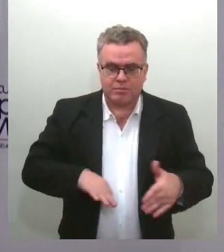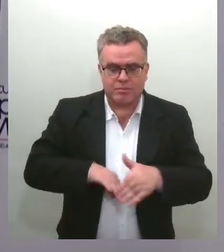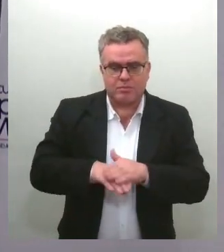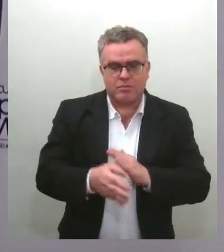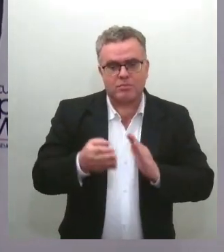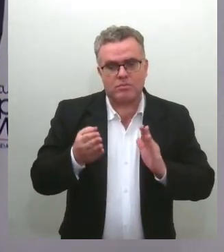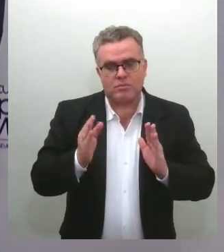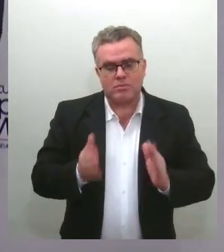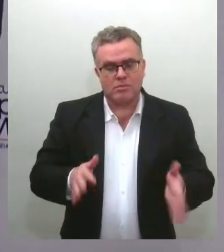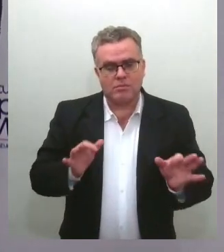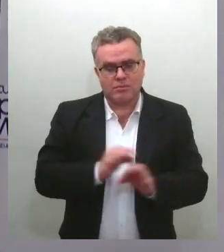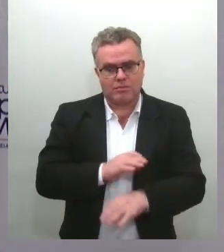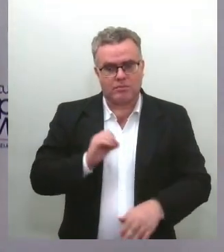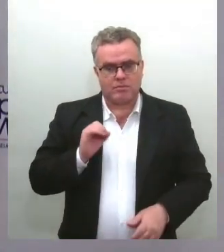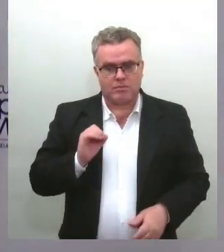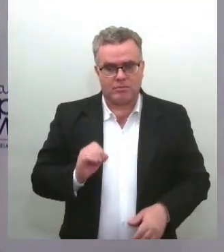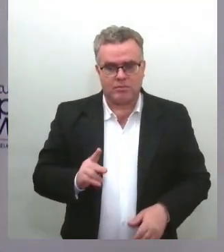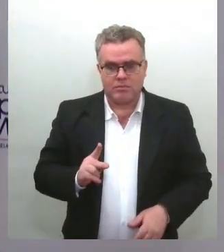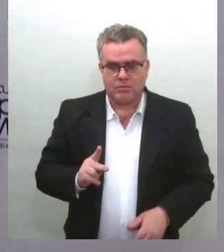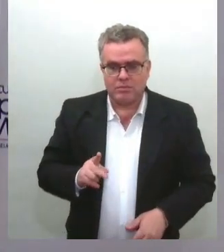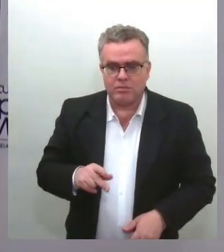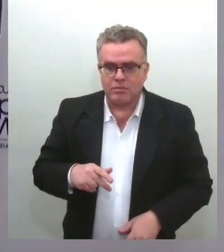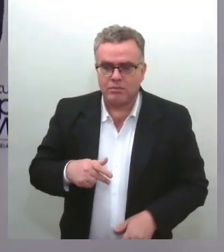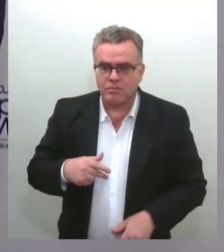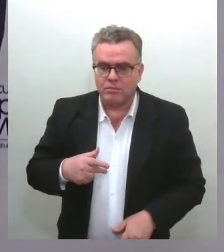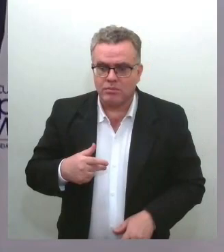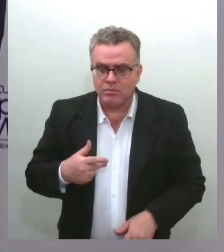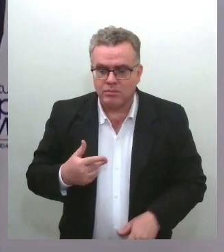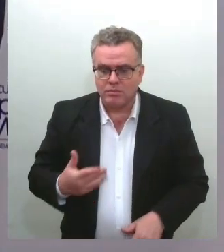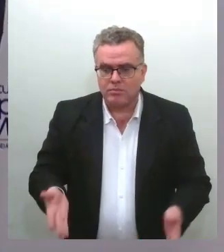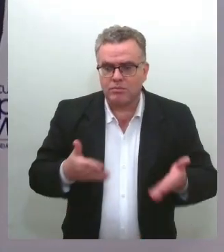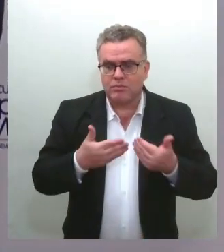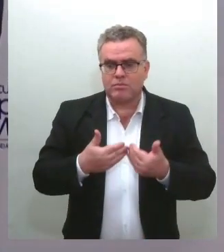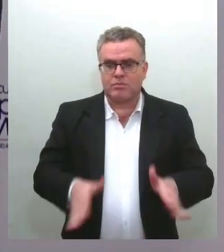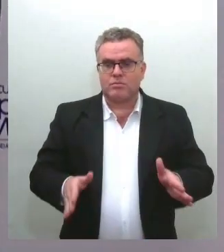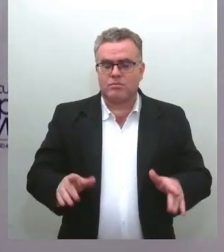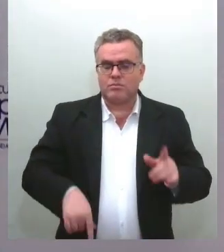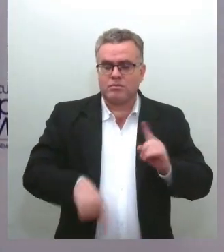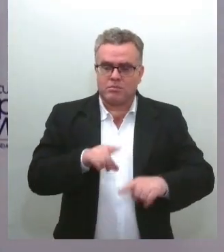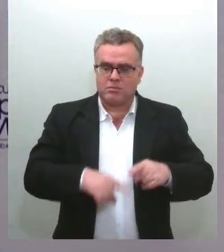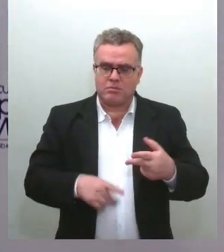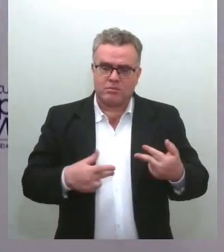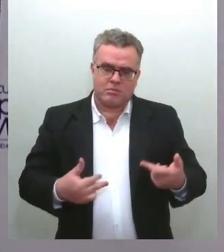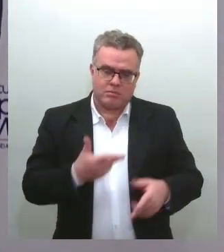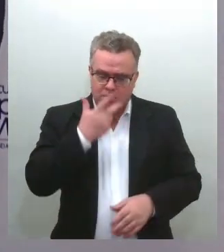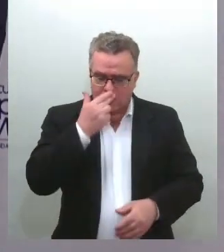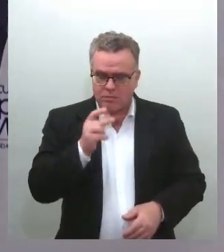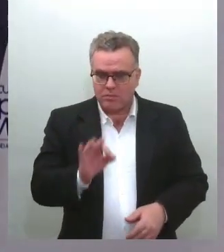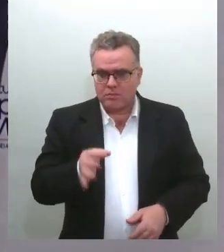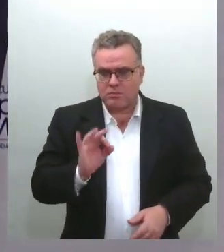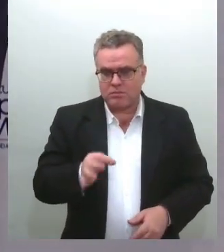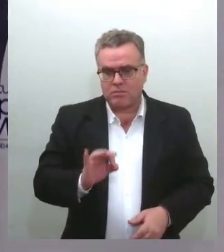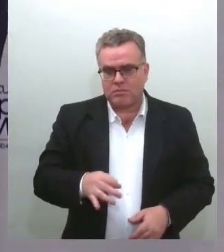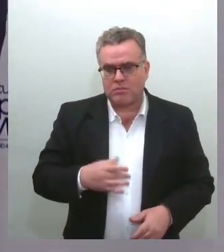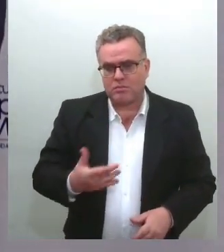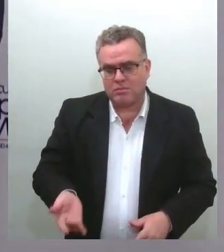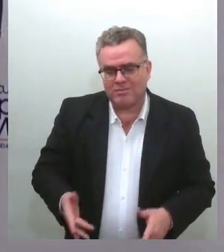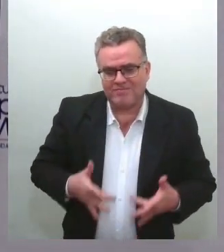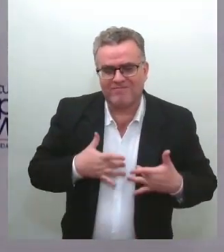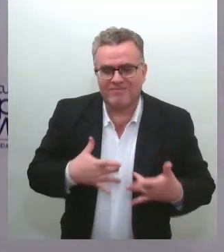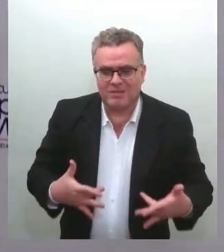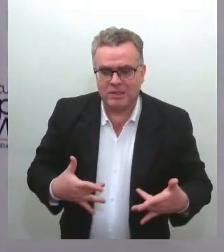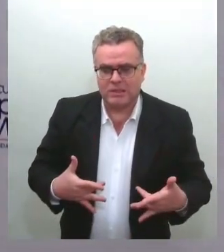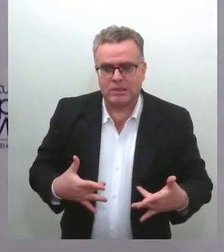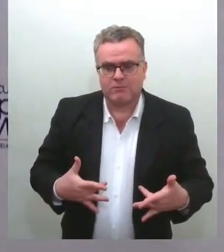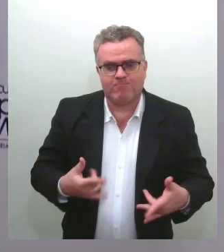ver o voto como uma mercadoria de vender, ou então trocar por favores, e isso enfraquece a nossa democracia. Então, projetos